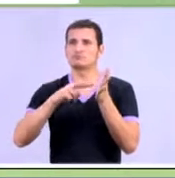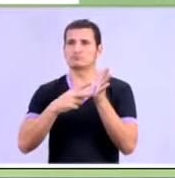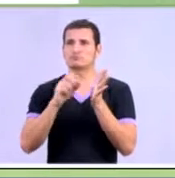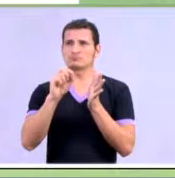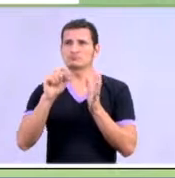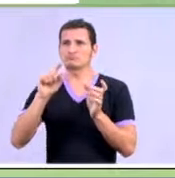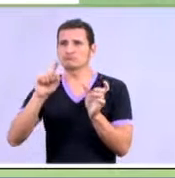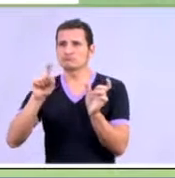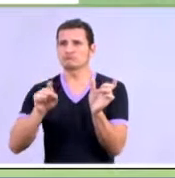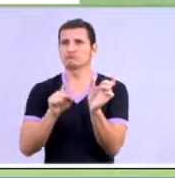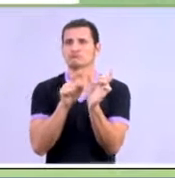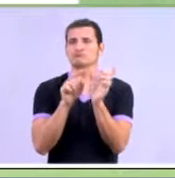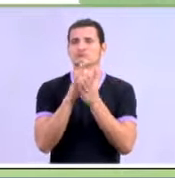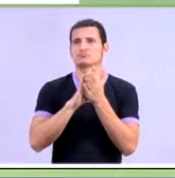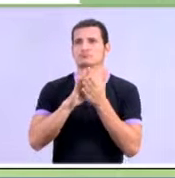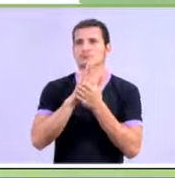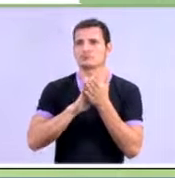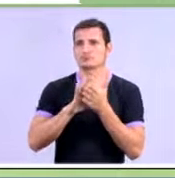retorna.